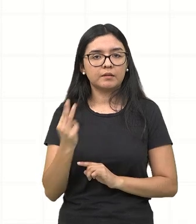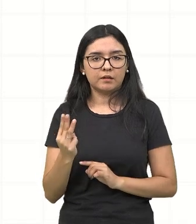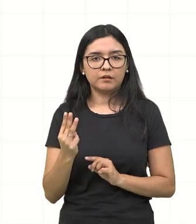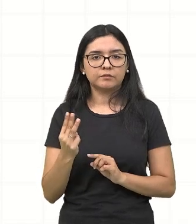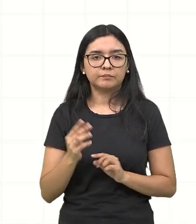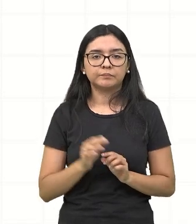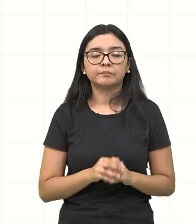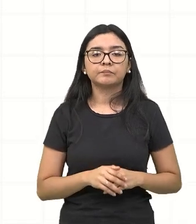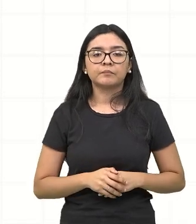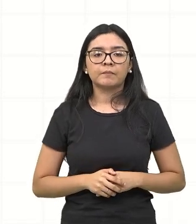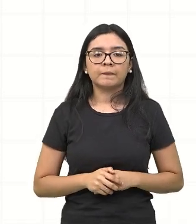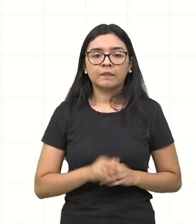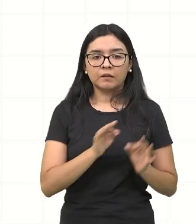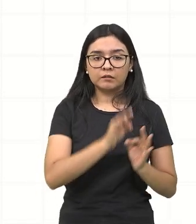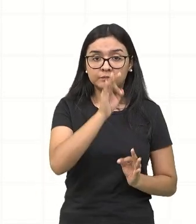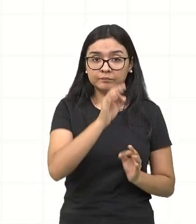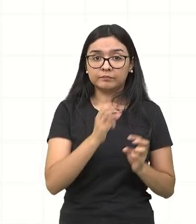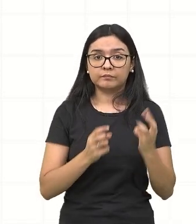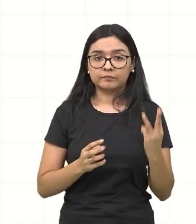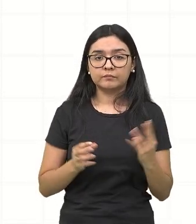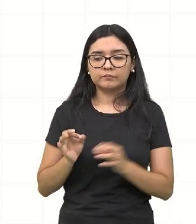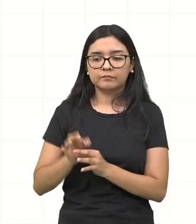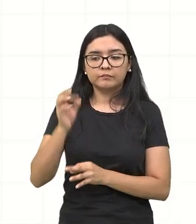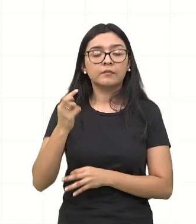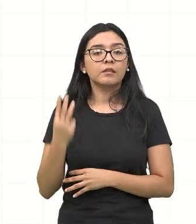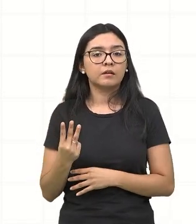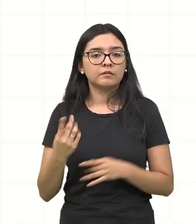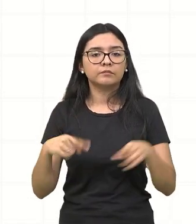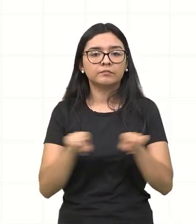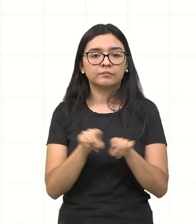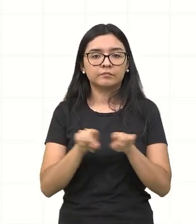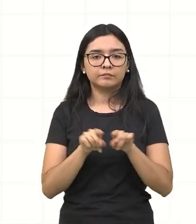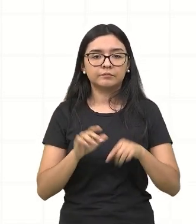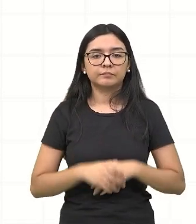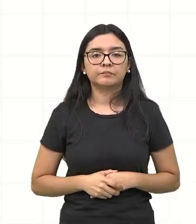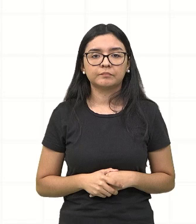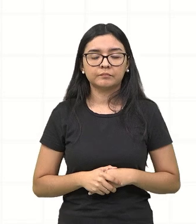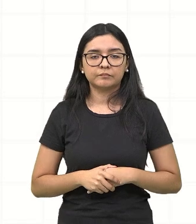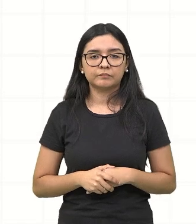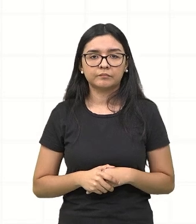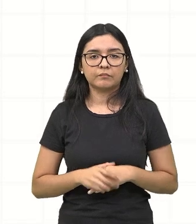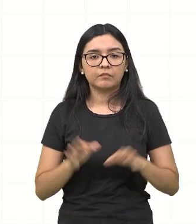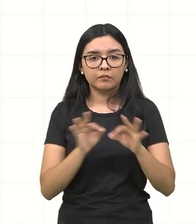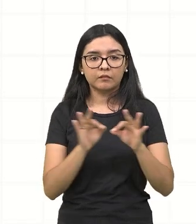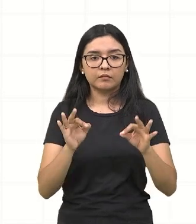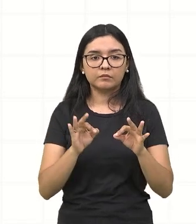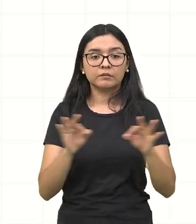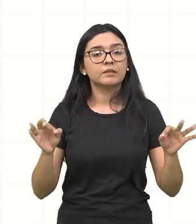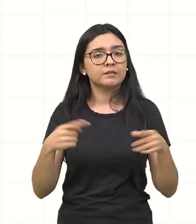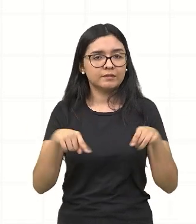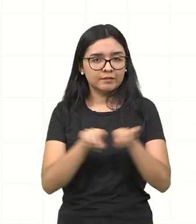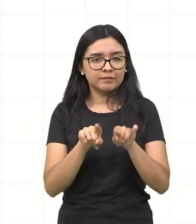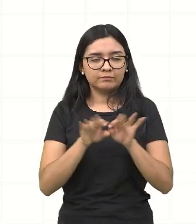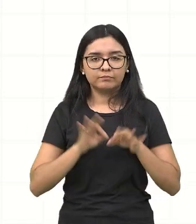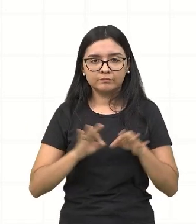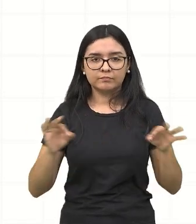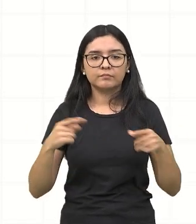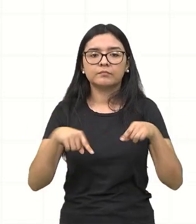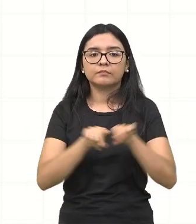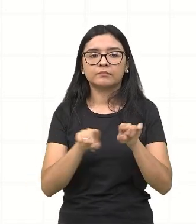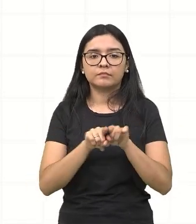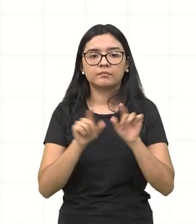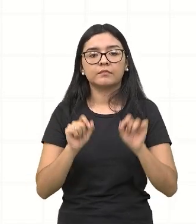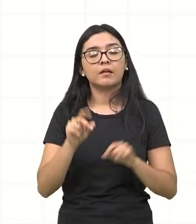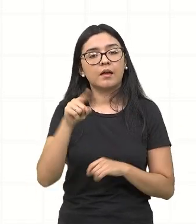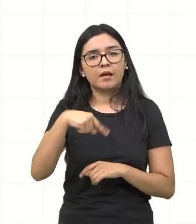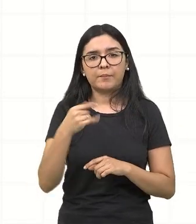ó. E há de você concordar que aqui nessa fileira, né, aqui atrás também, você está sinalizando aqui a ideia, é